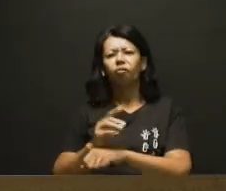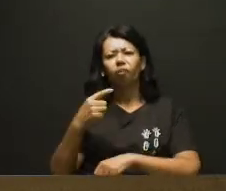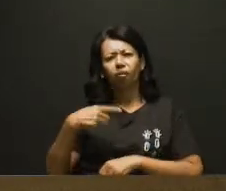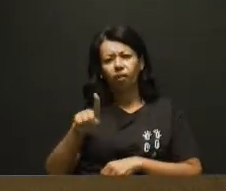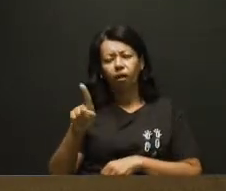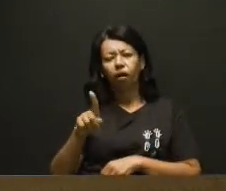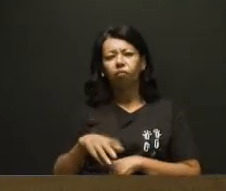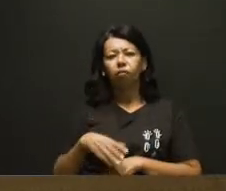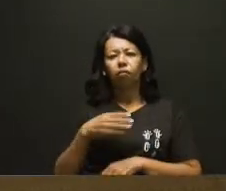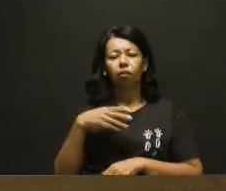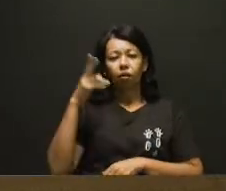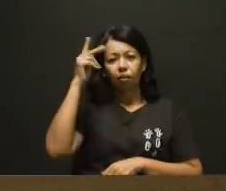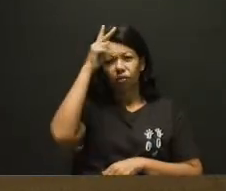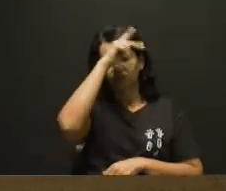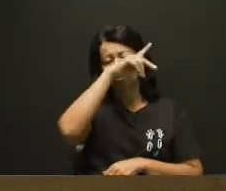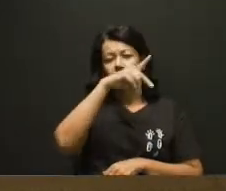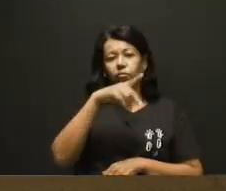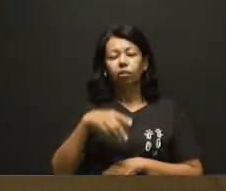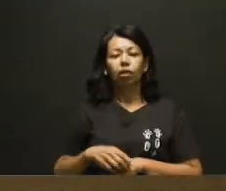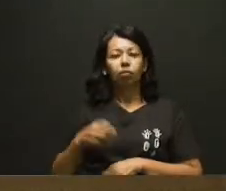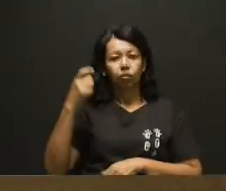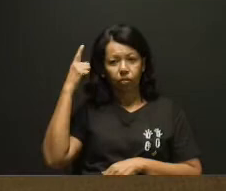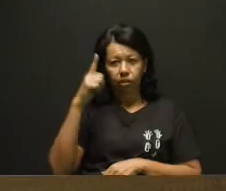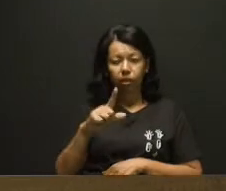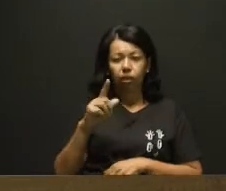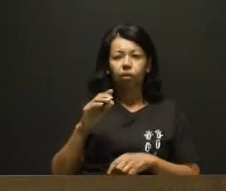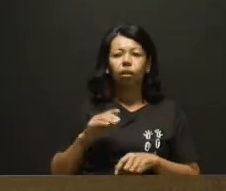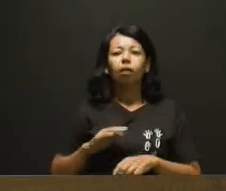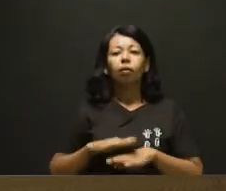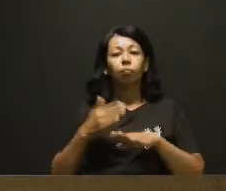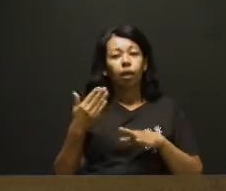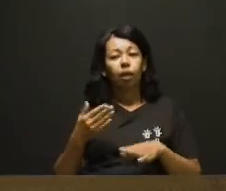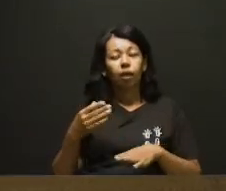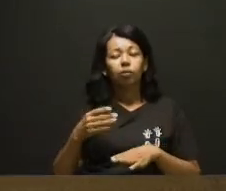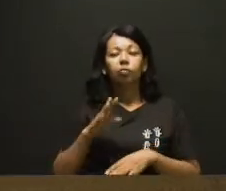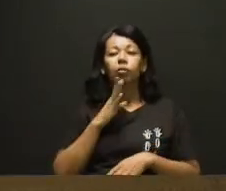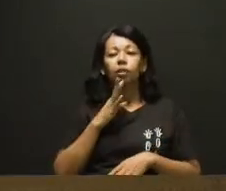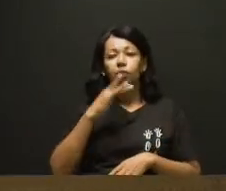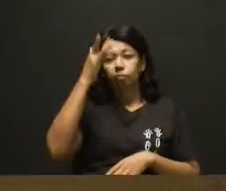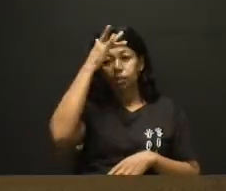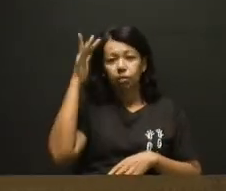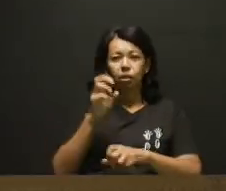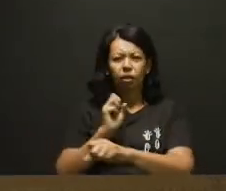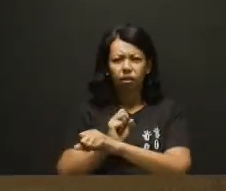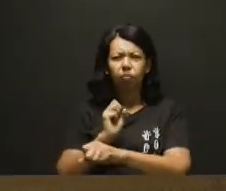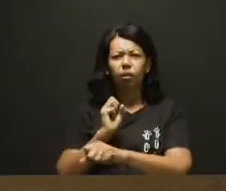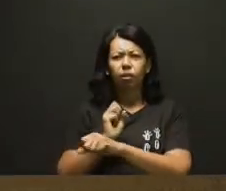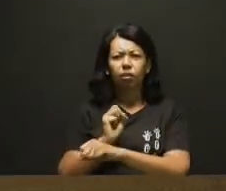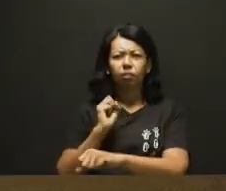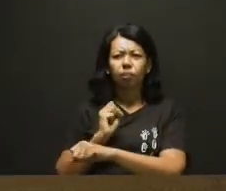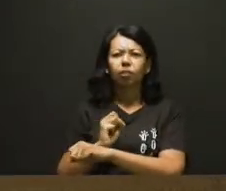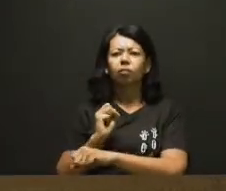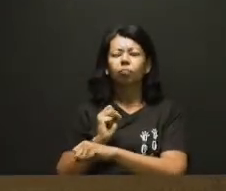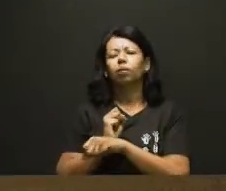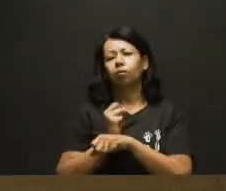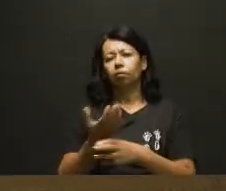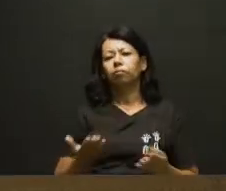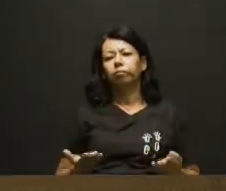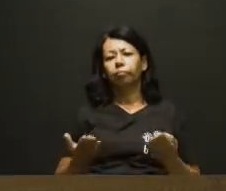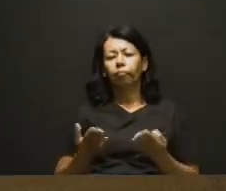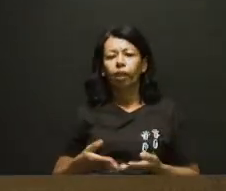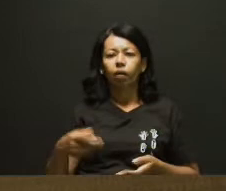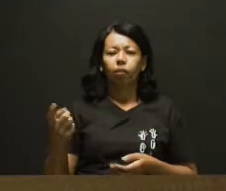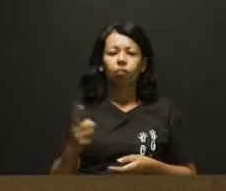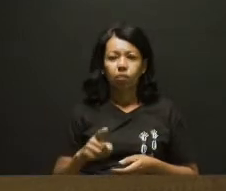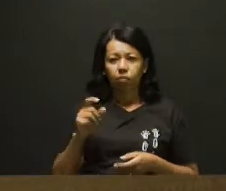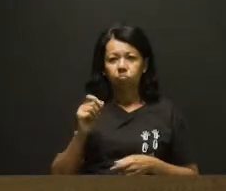a prefeitura eu ainda consegui graças a deus me conheço gente que está lá também esperando um ano e pouco certo então que esse é